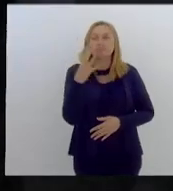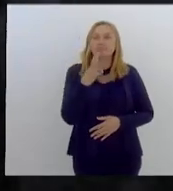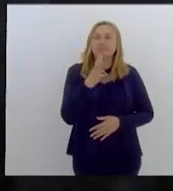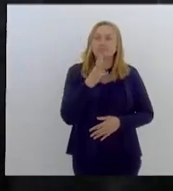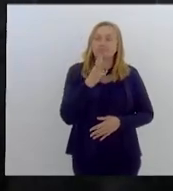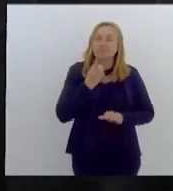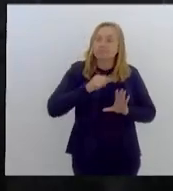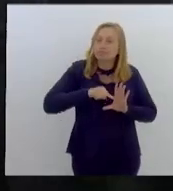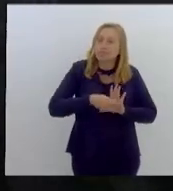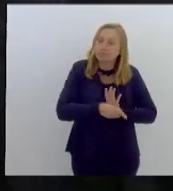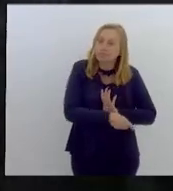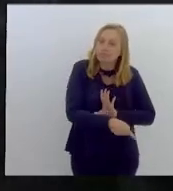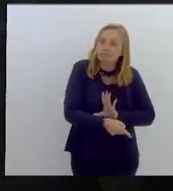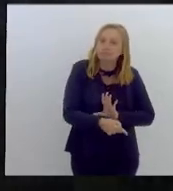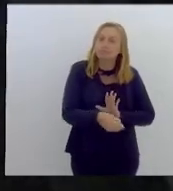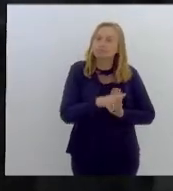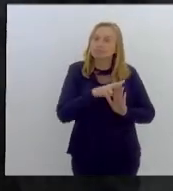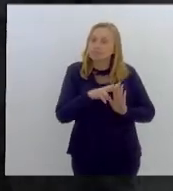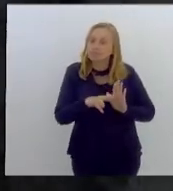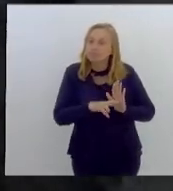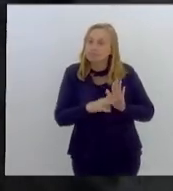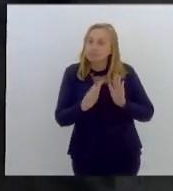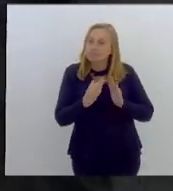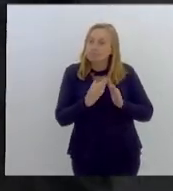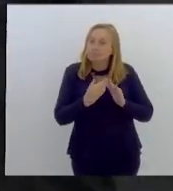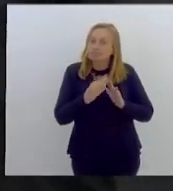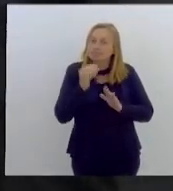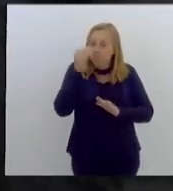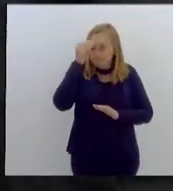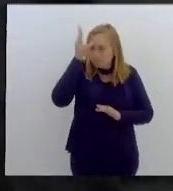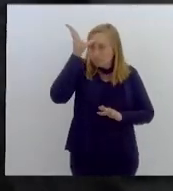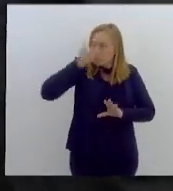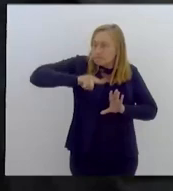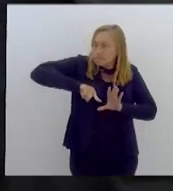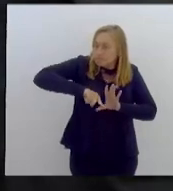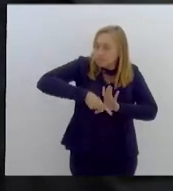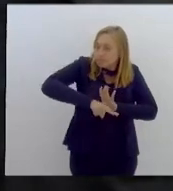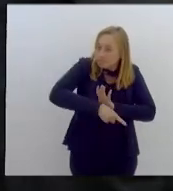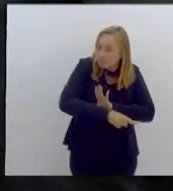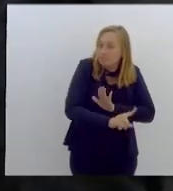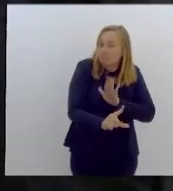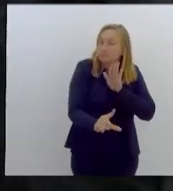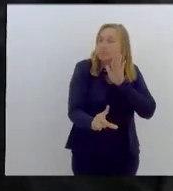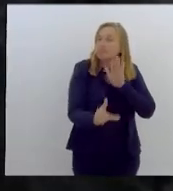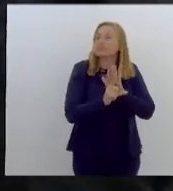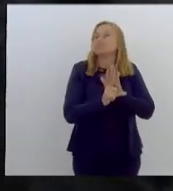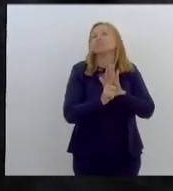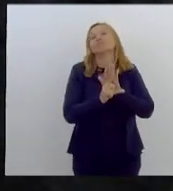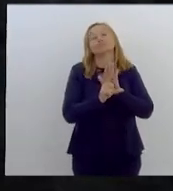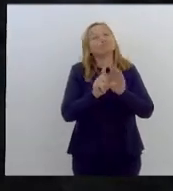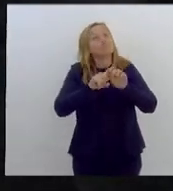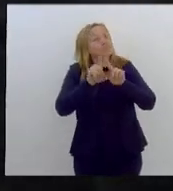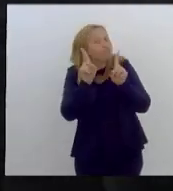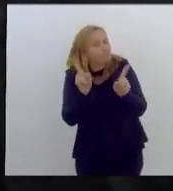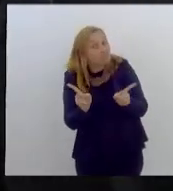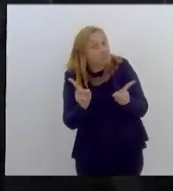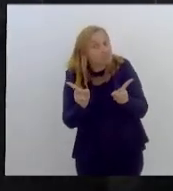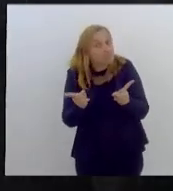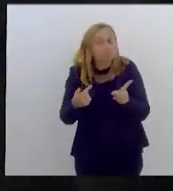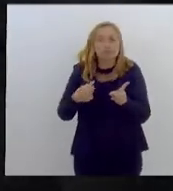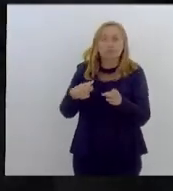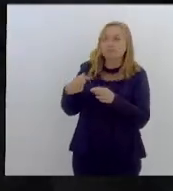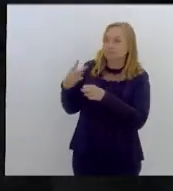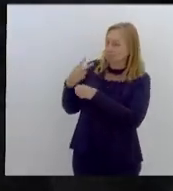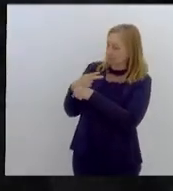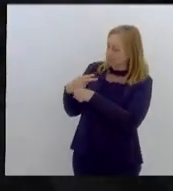conhecimento profundo do regimento, conhecimento profundo de leis. Mas eu fui